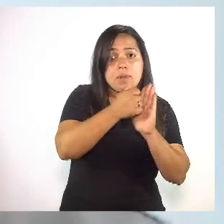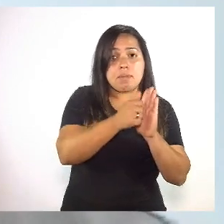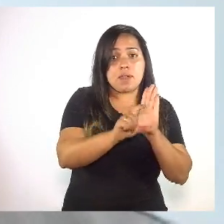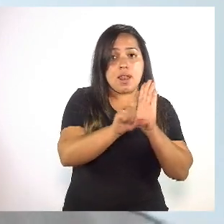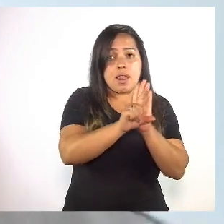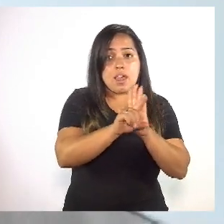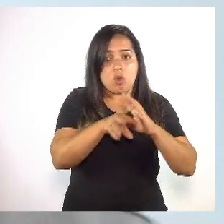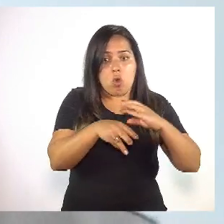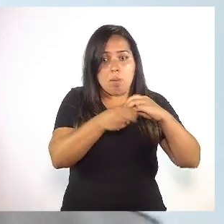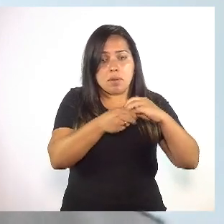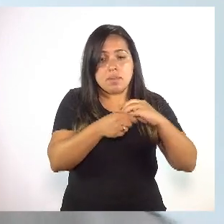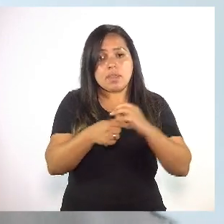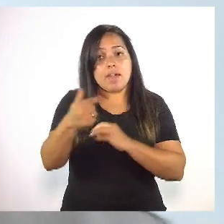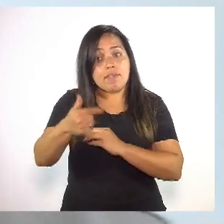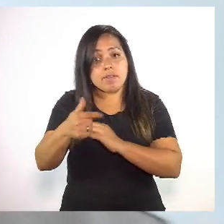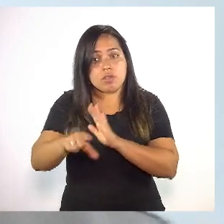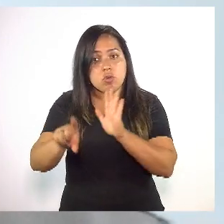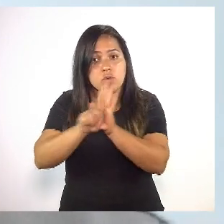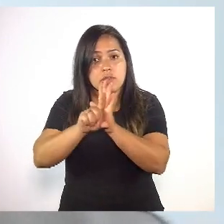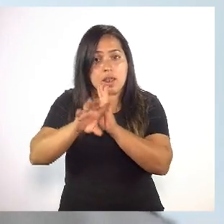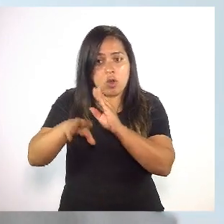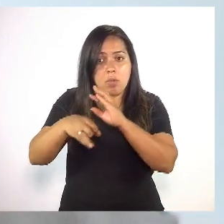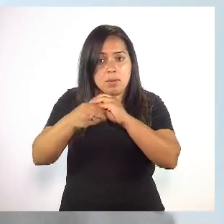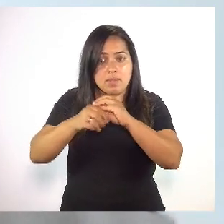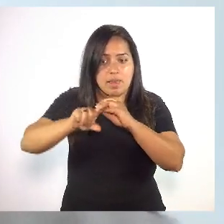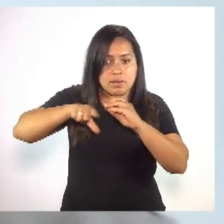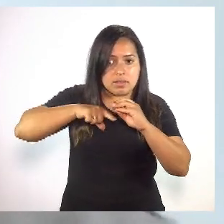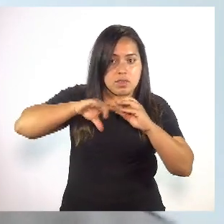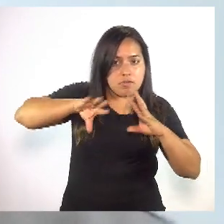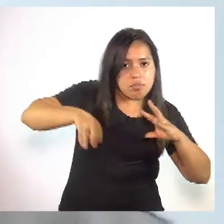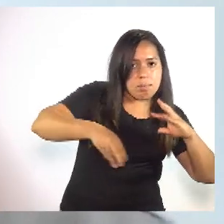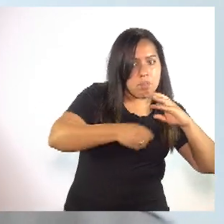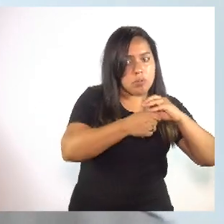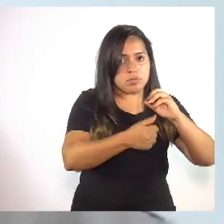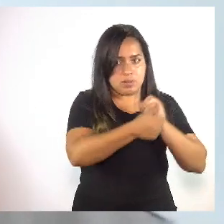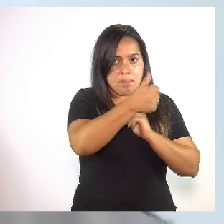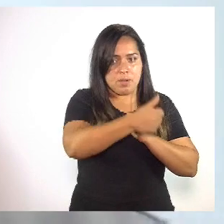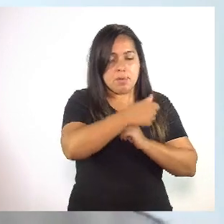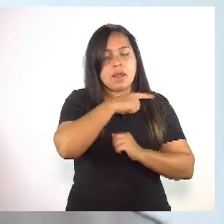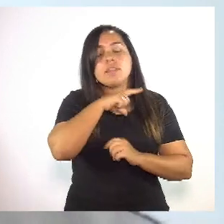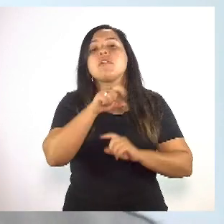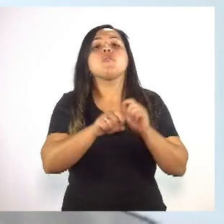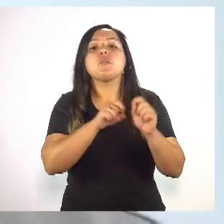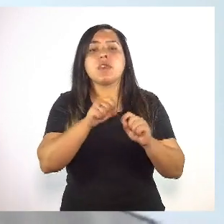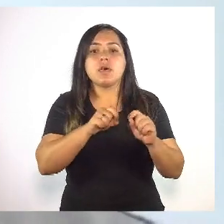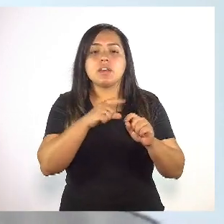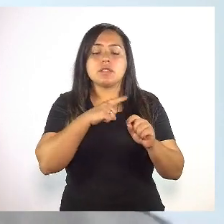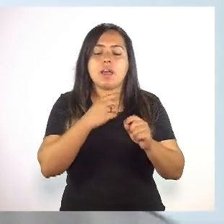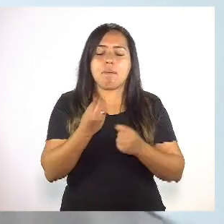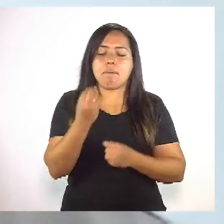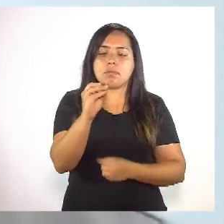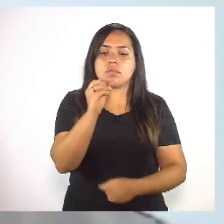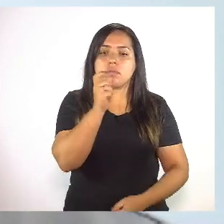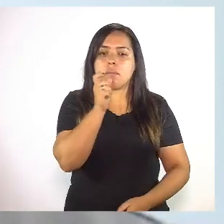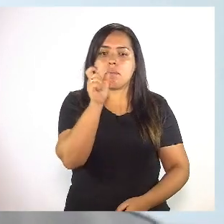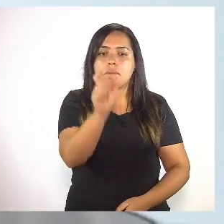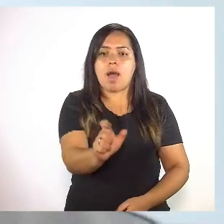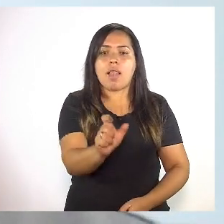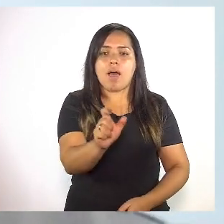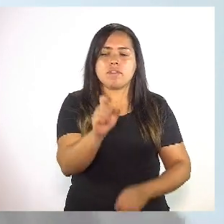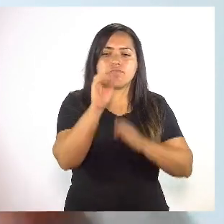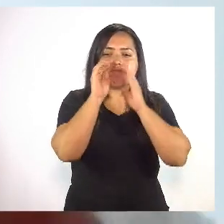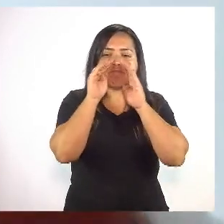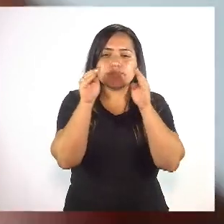complementar quanto na segunda, que a emendou, a gente tem, por exemplo, menção